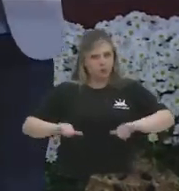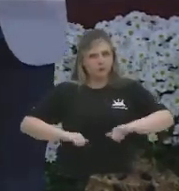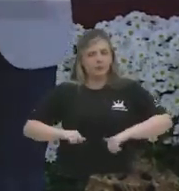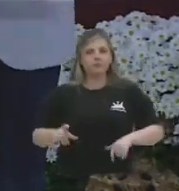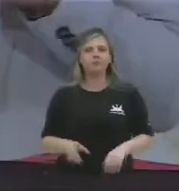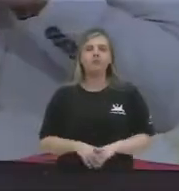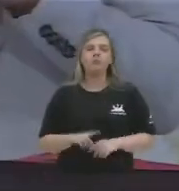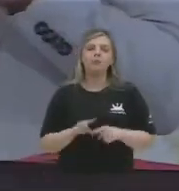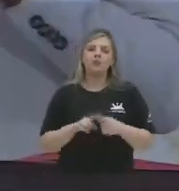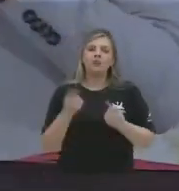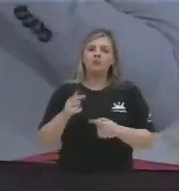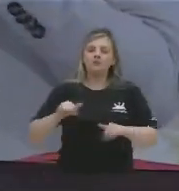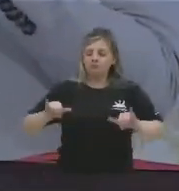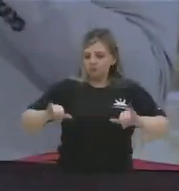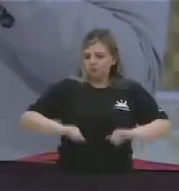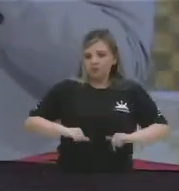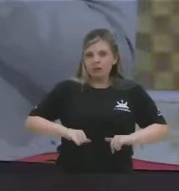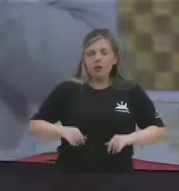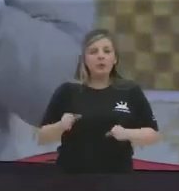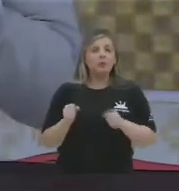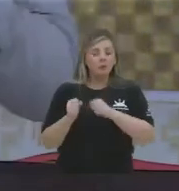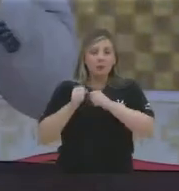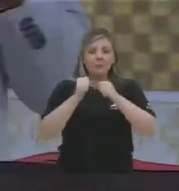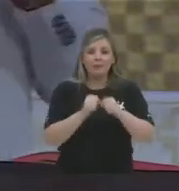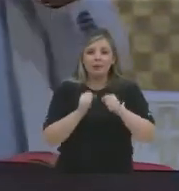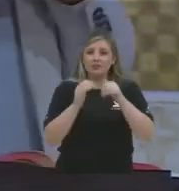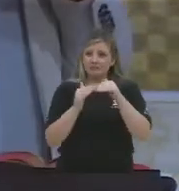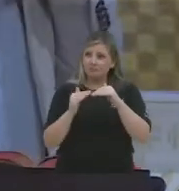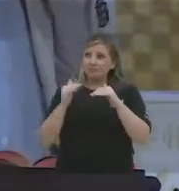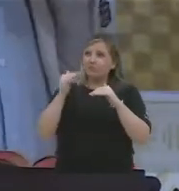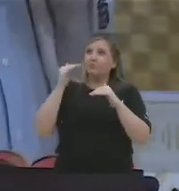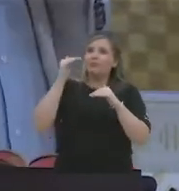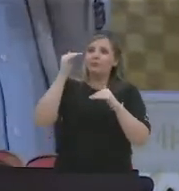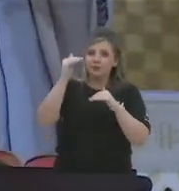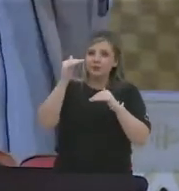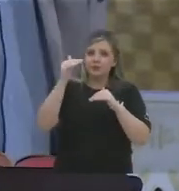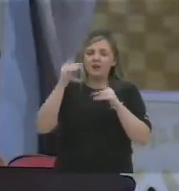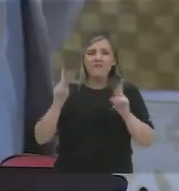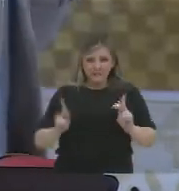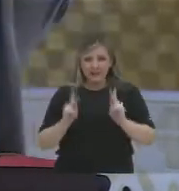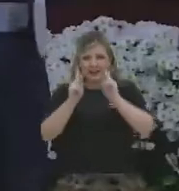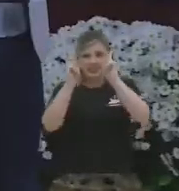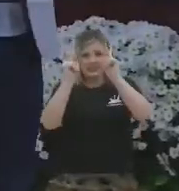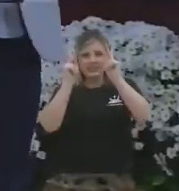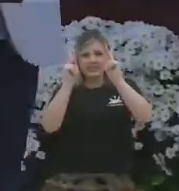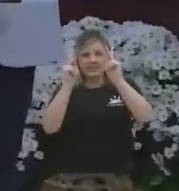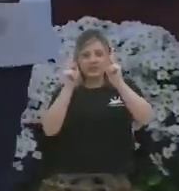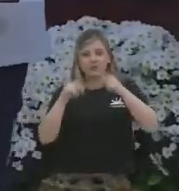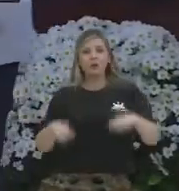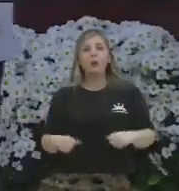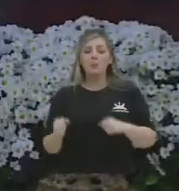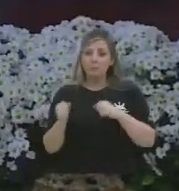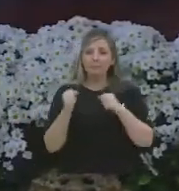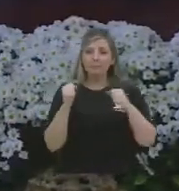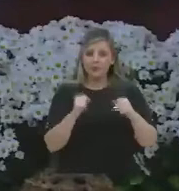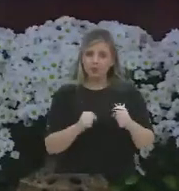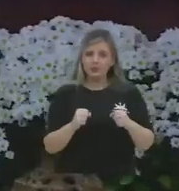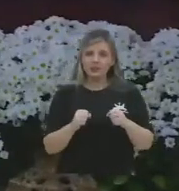ser superado, ele pode ser administrado, nós podemos aprender a lidar com o